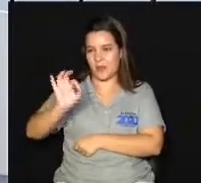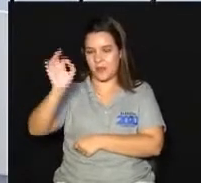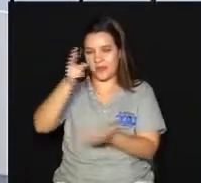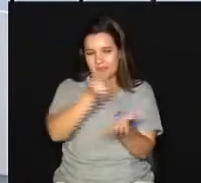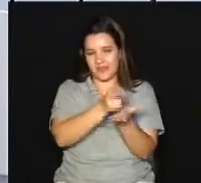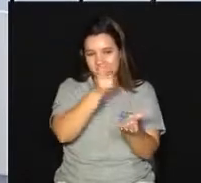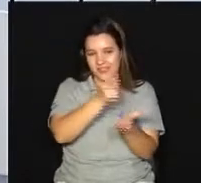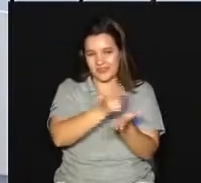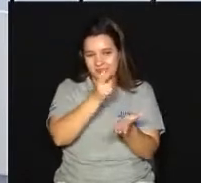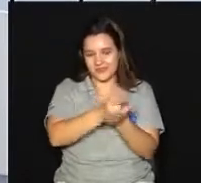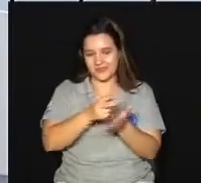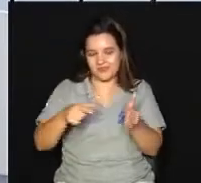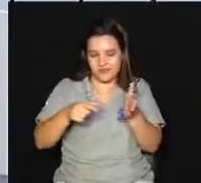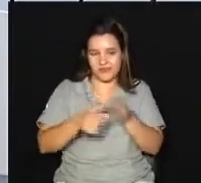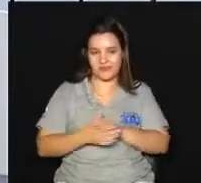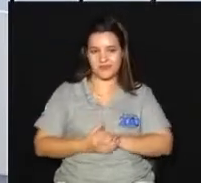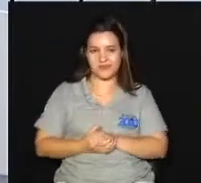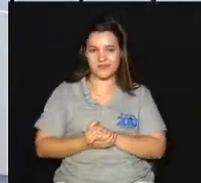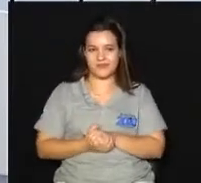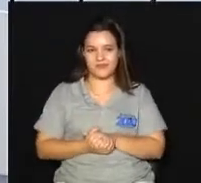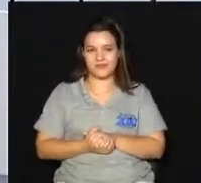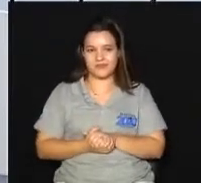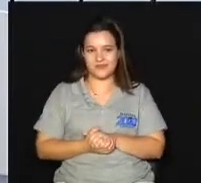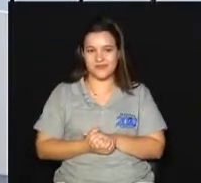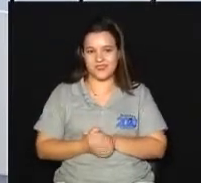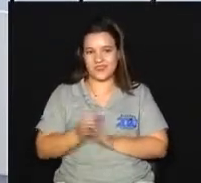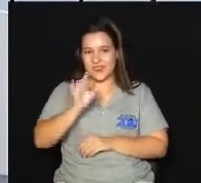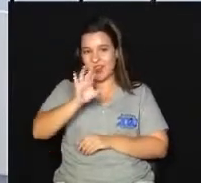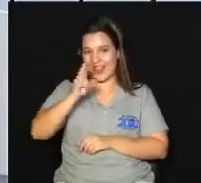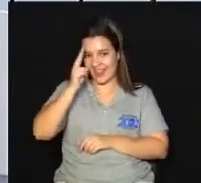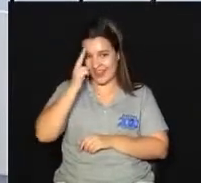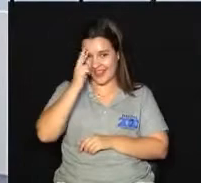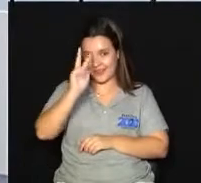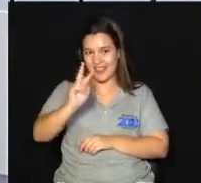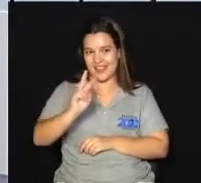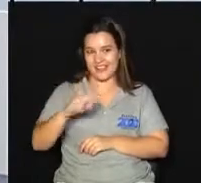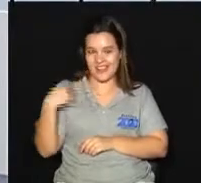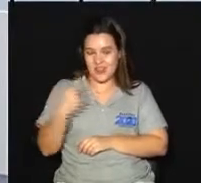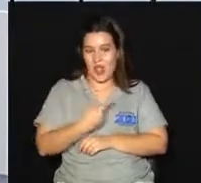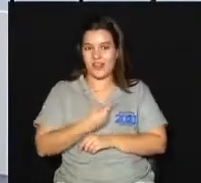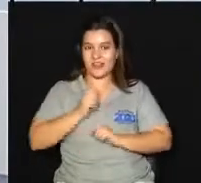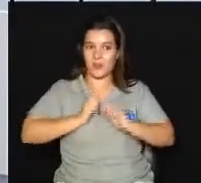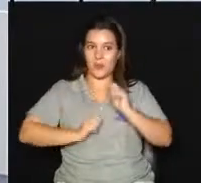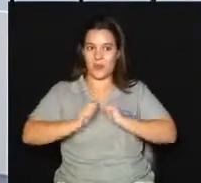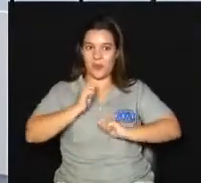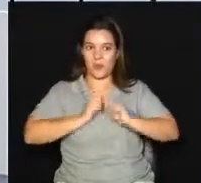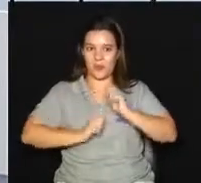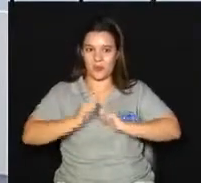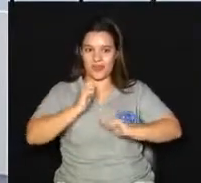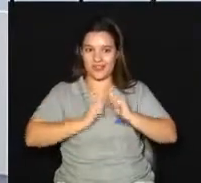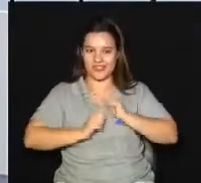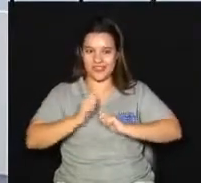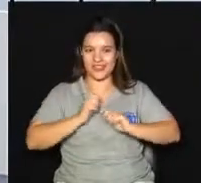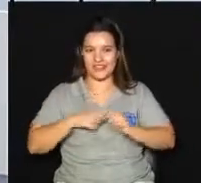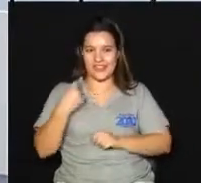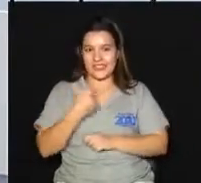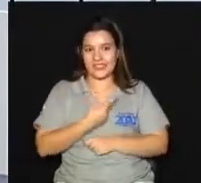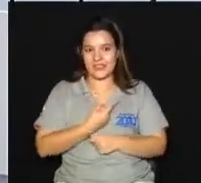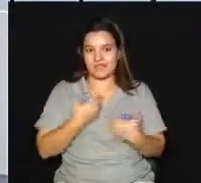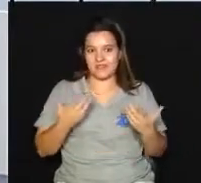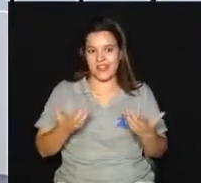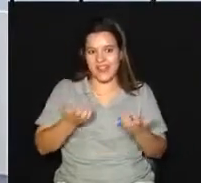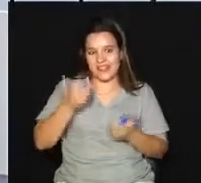0,50% das urnas apuradas. Só lembrando, né, essa nossa ansiedade, toda essa nossa